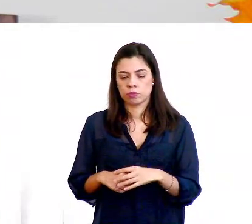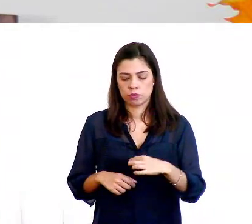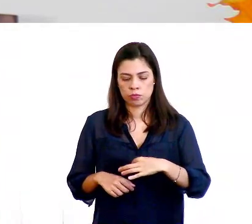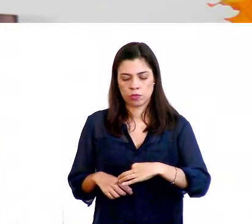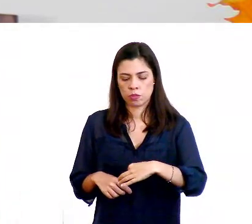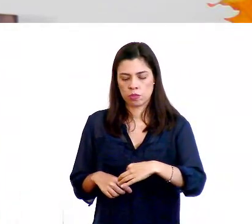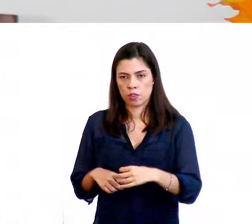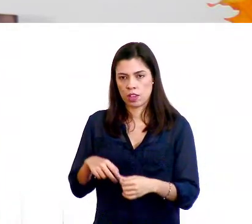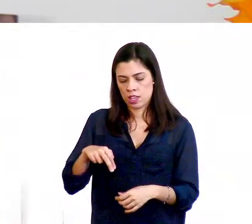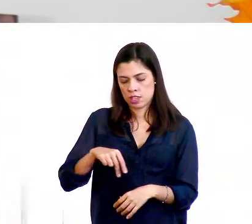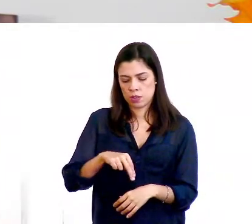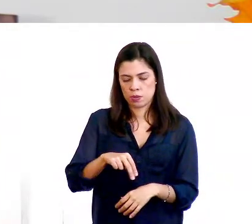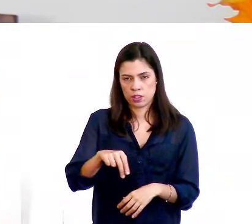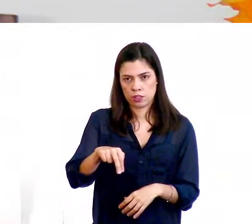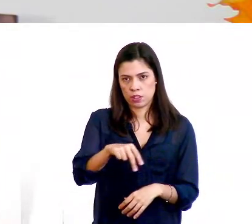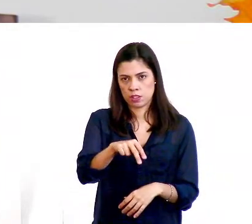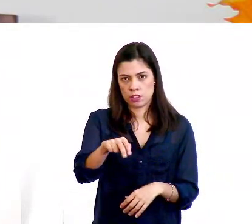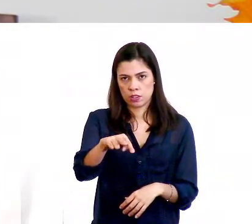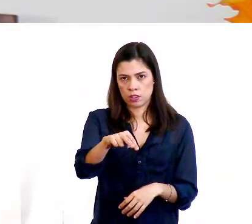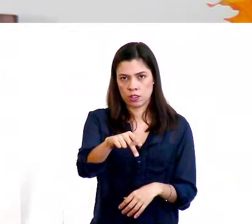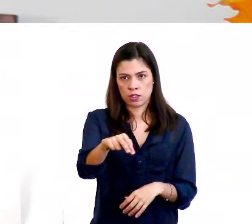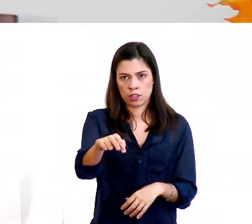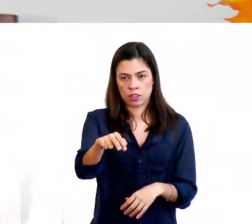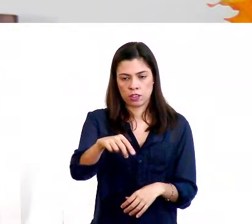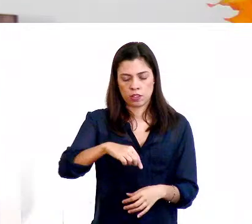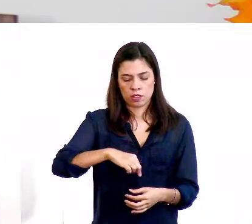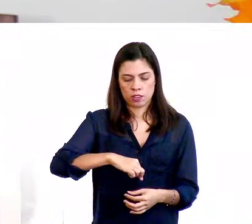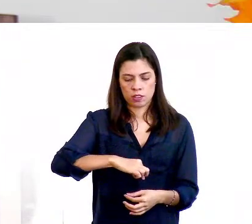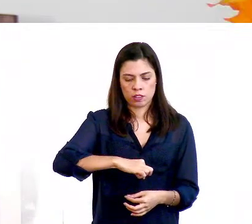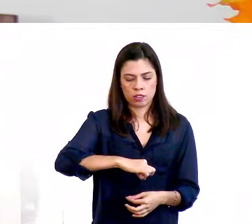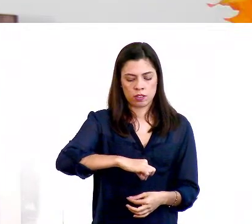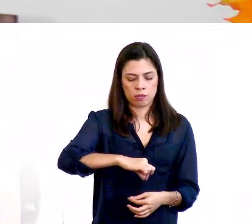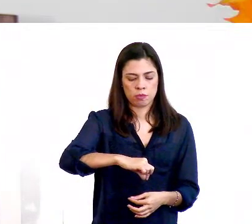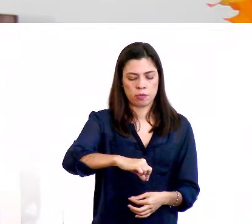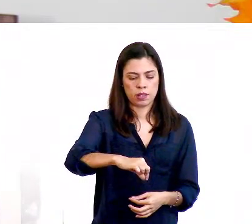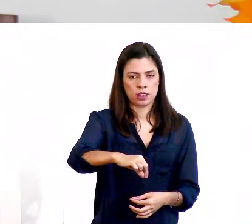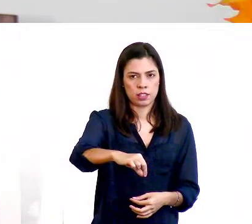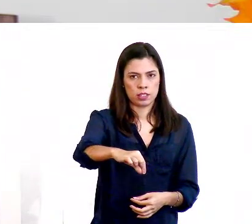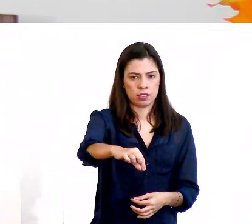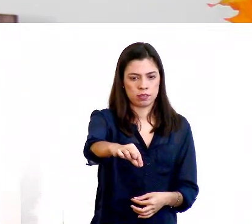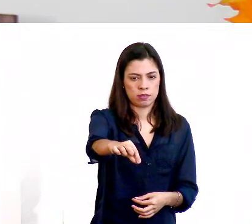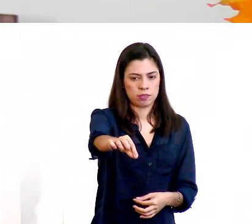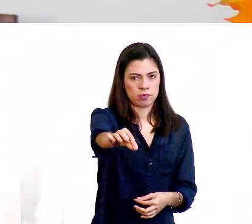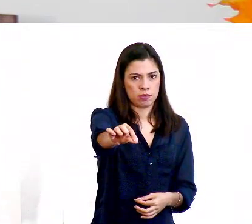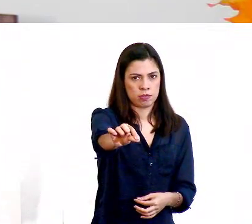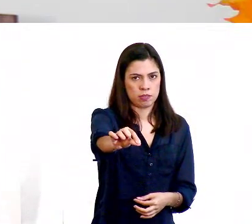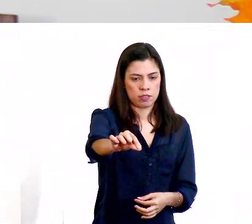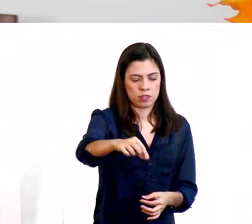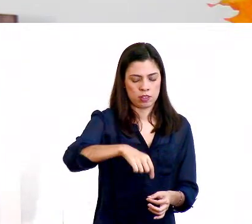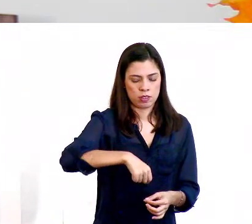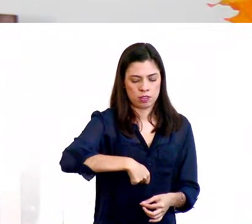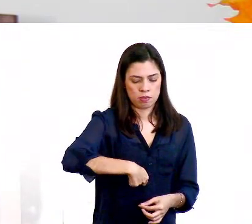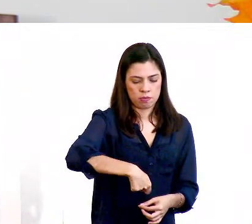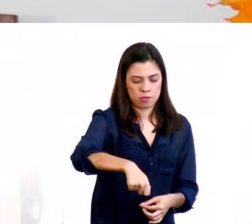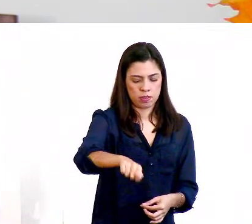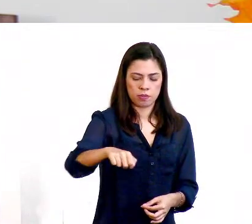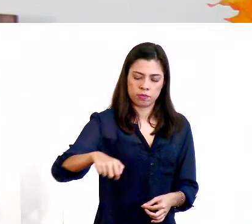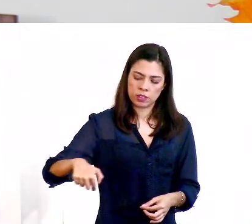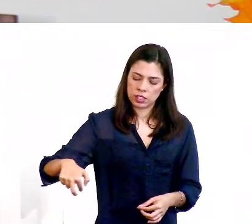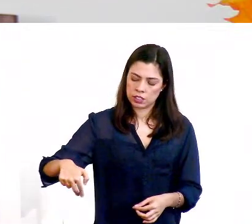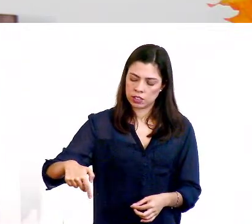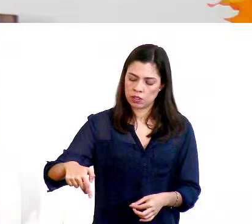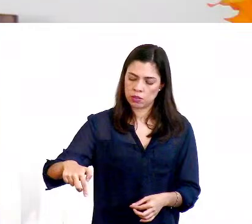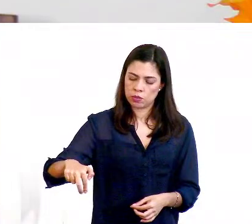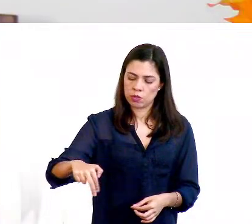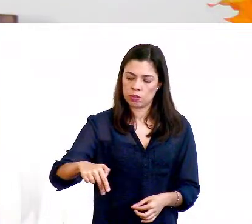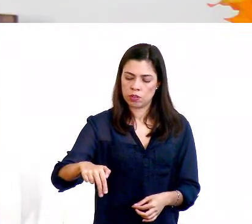linha, mas até chegar nela você tem chance de voltar. Mas quando você colocar o pé para o